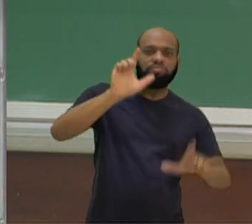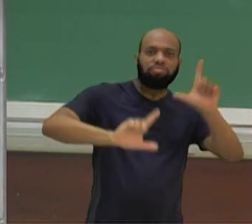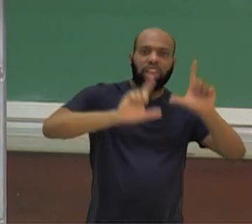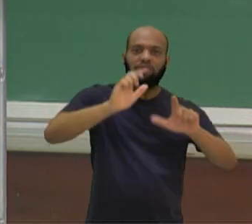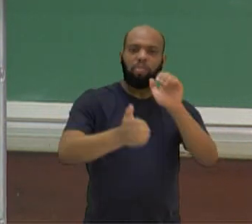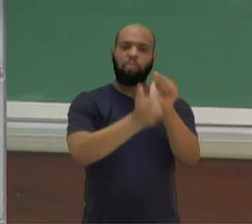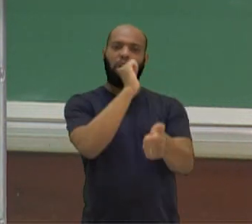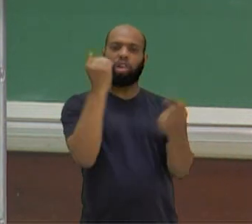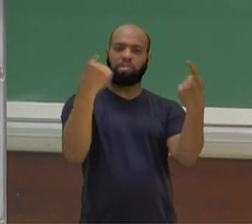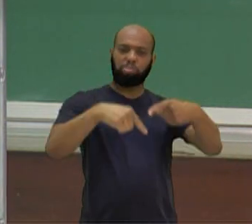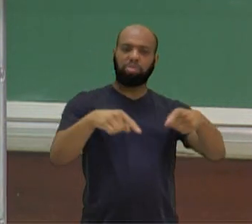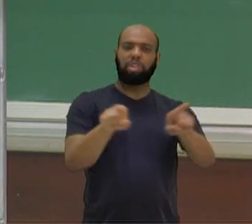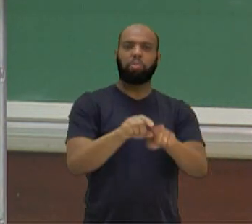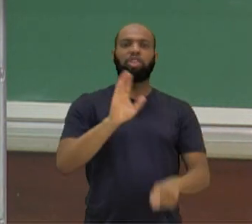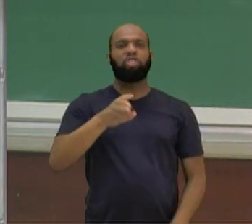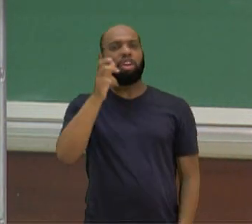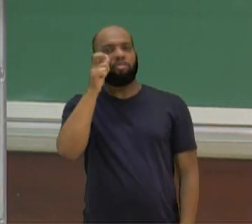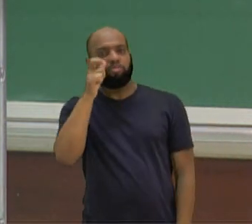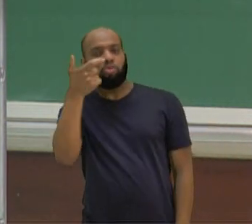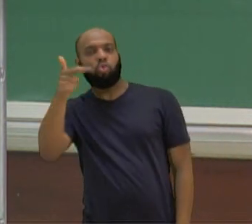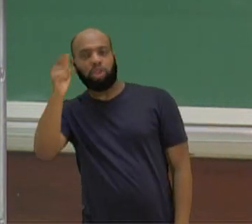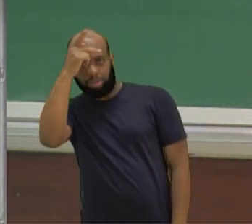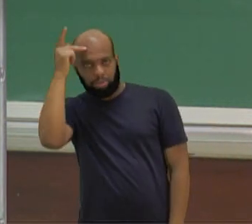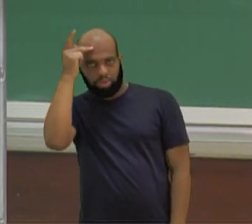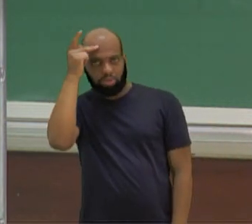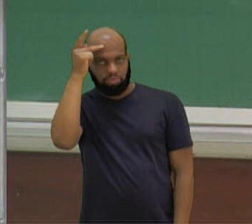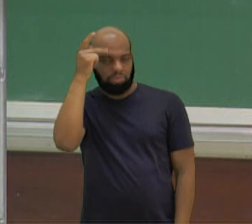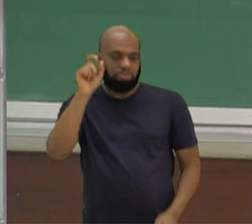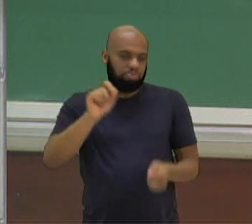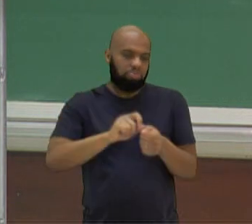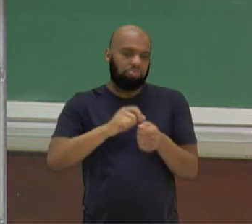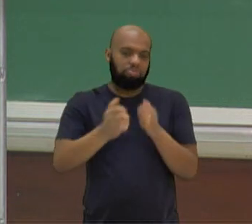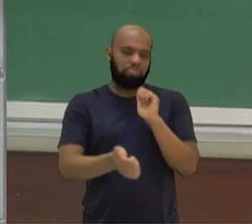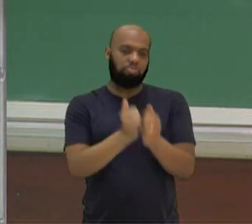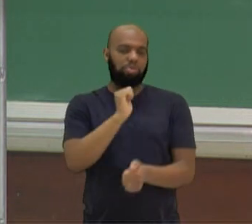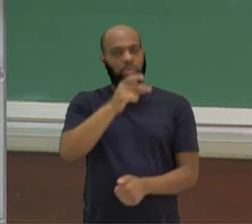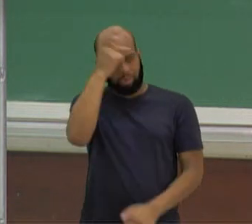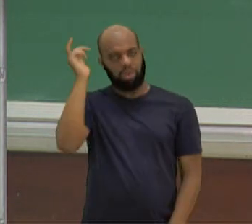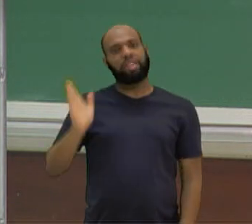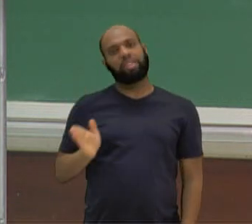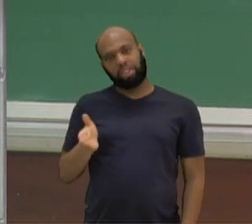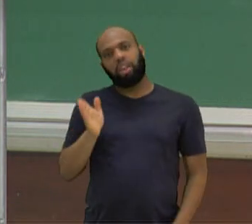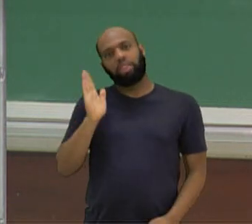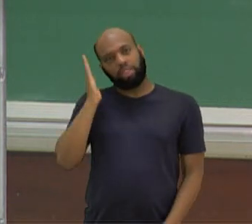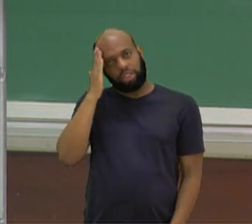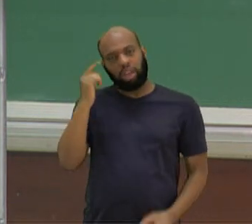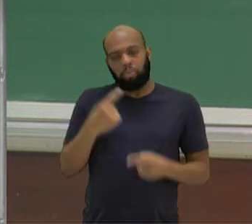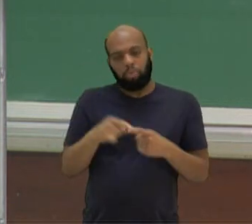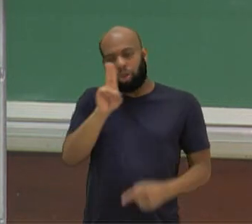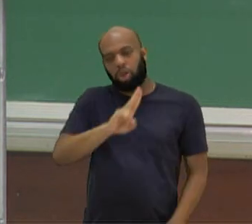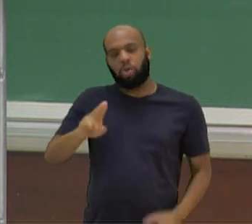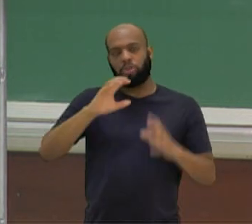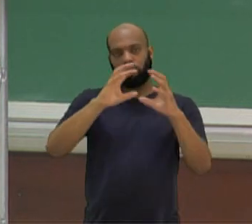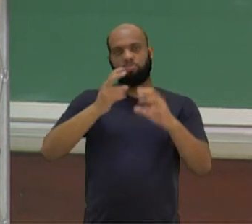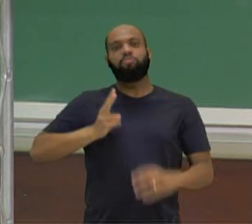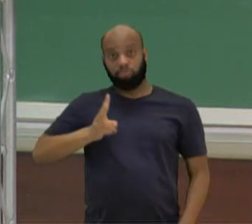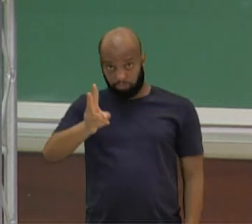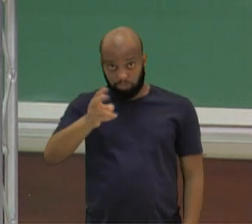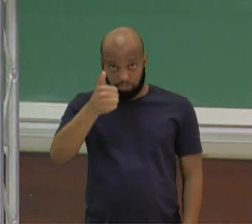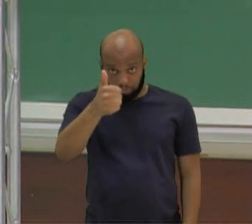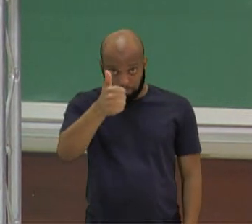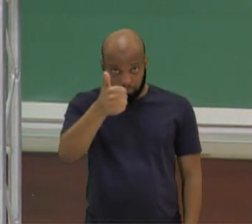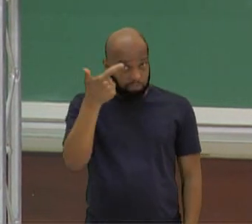viu outras pessoas jogando futebol. Então, a pessoa saberia para que serve a bola. Ok? Tudo bem? Vamos continuar?